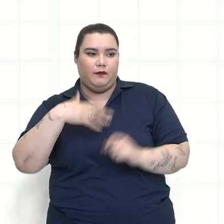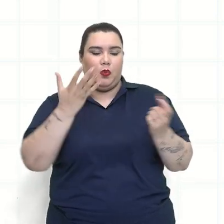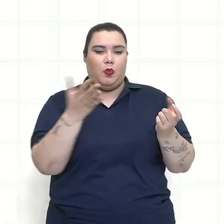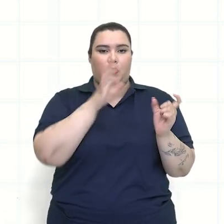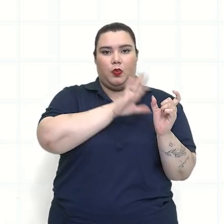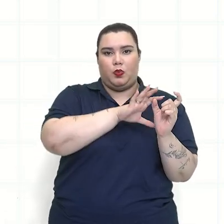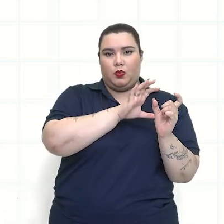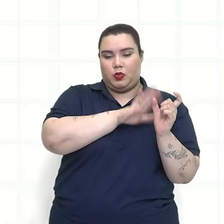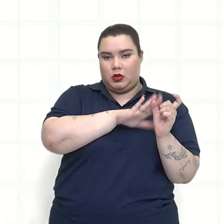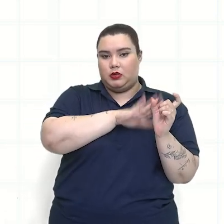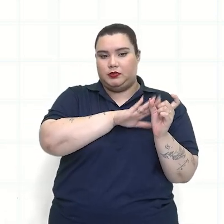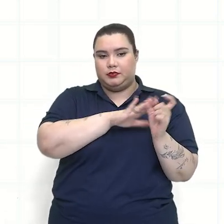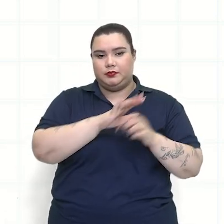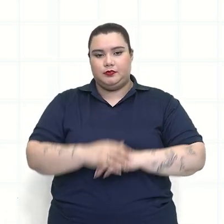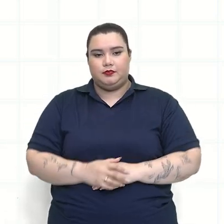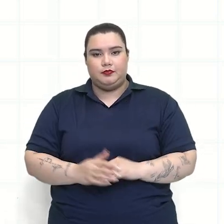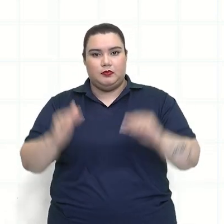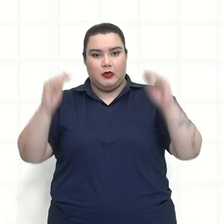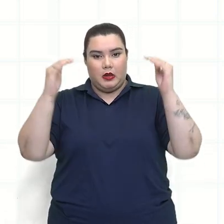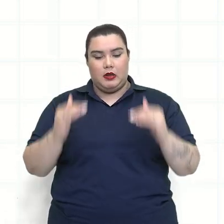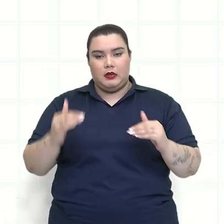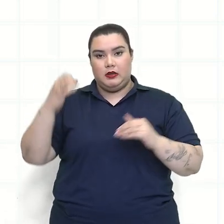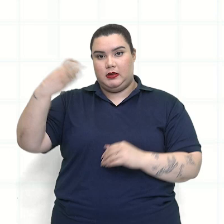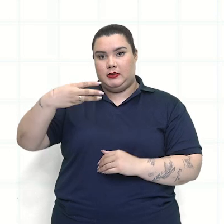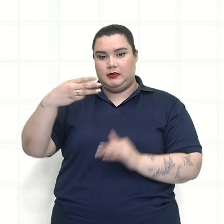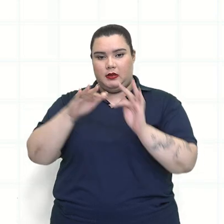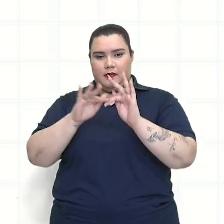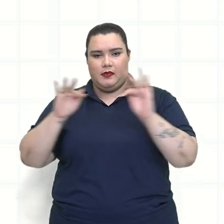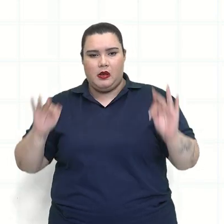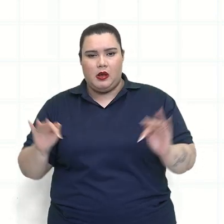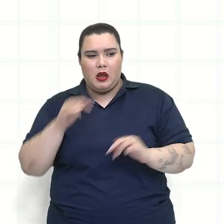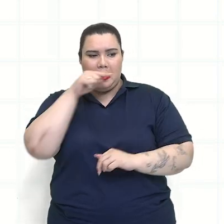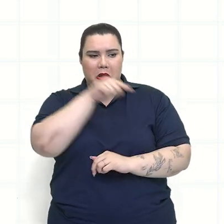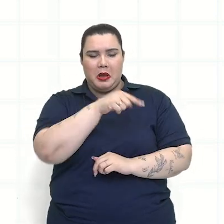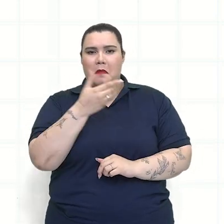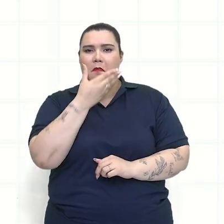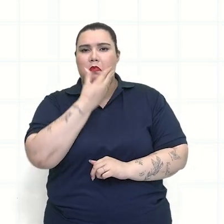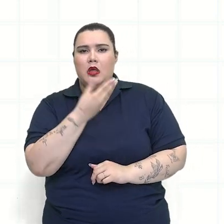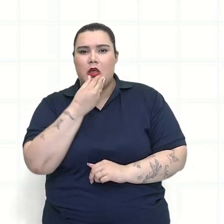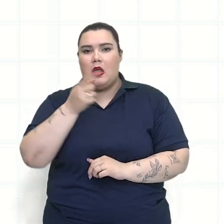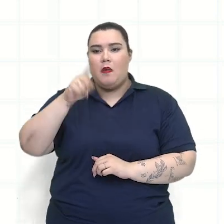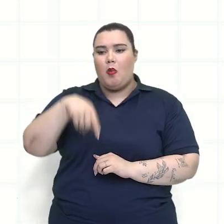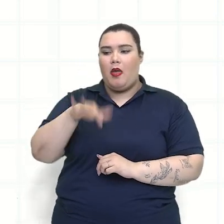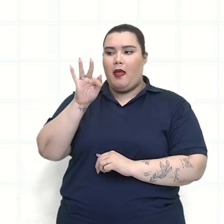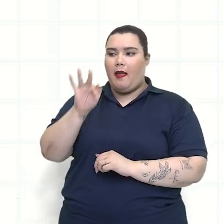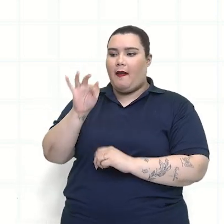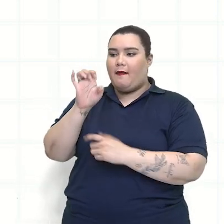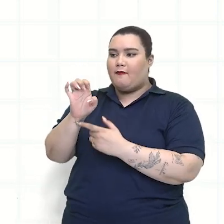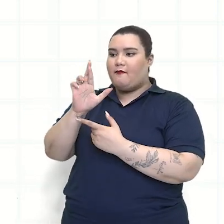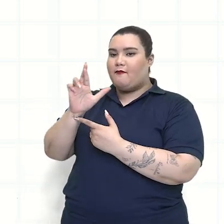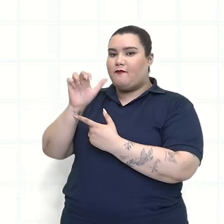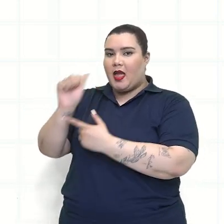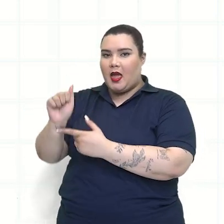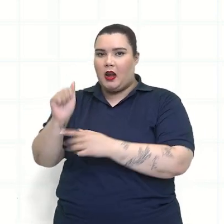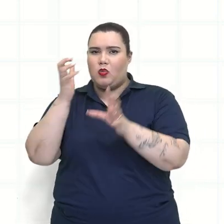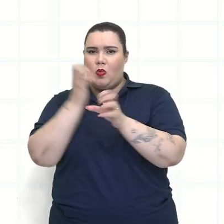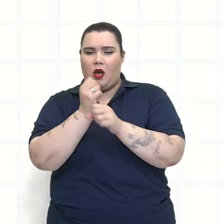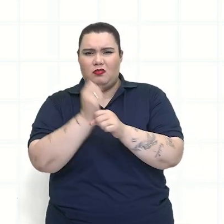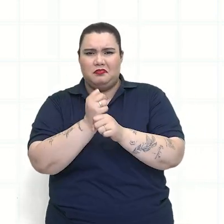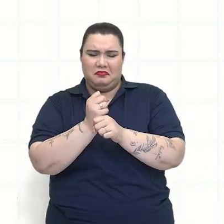é fera nos cálculos. E essa fera aqui, eu posso dizer que foi utilizada no